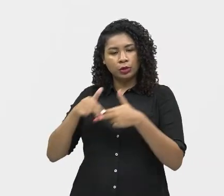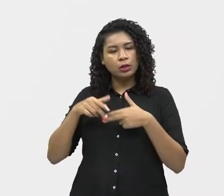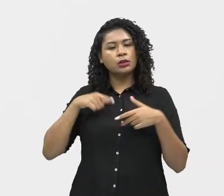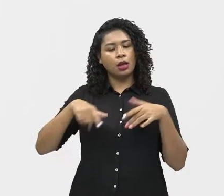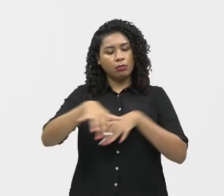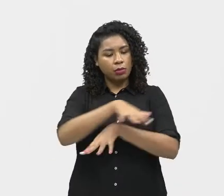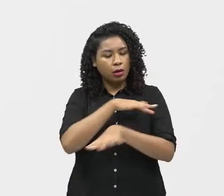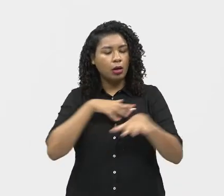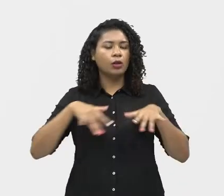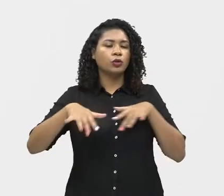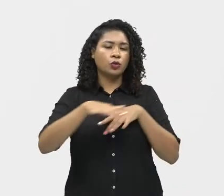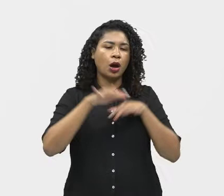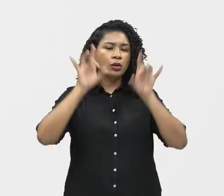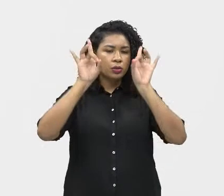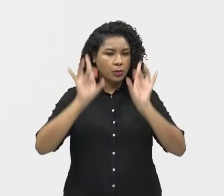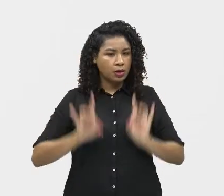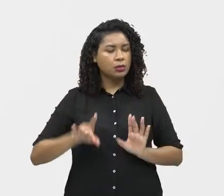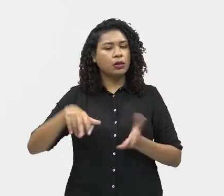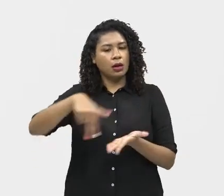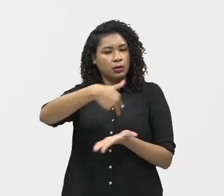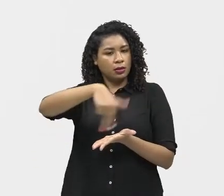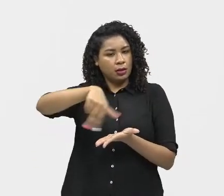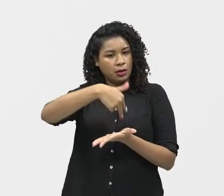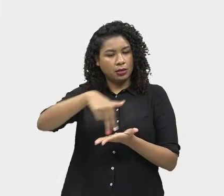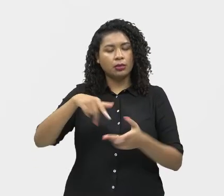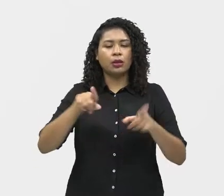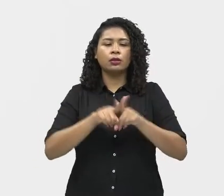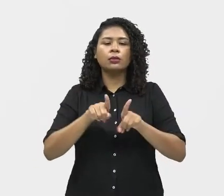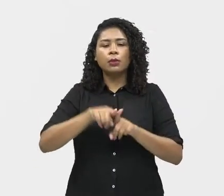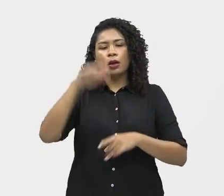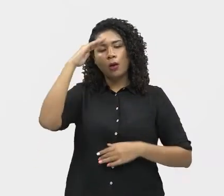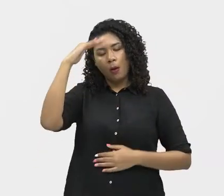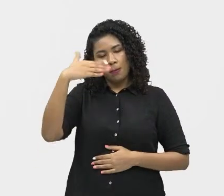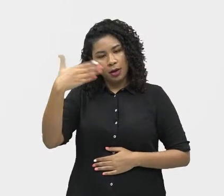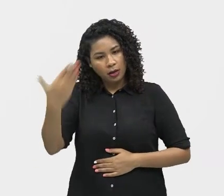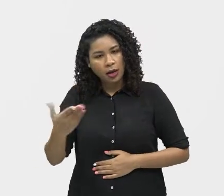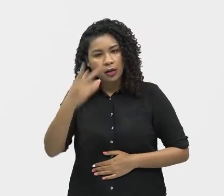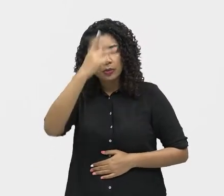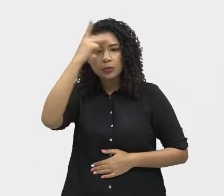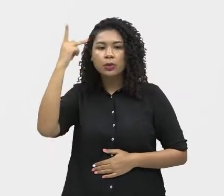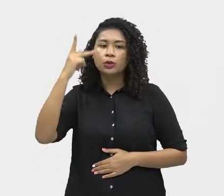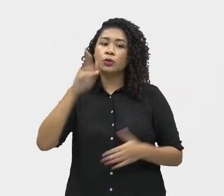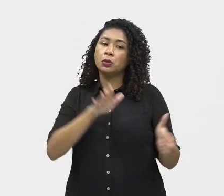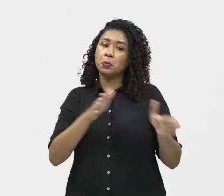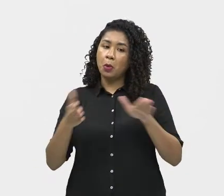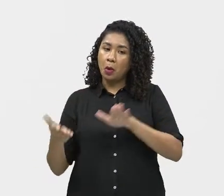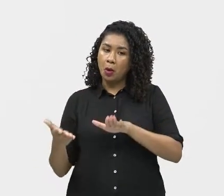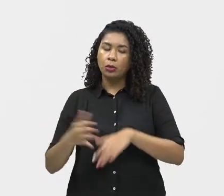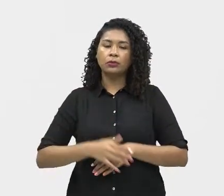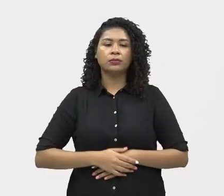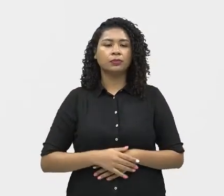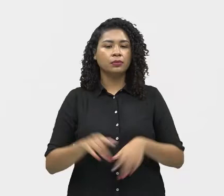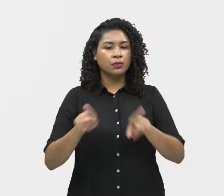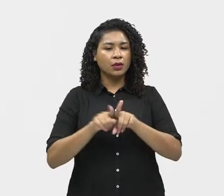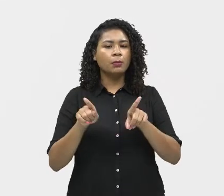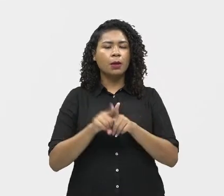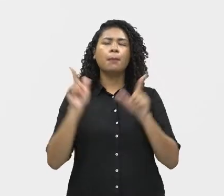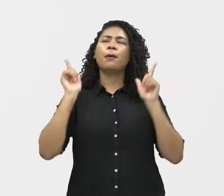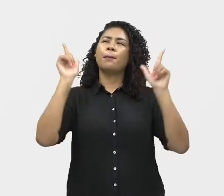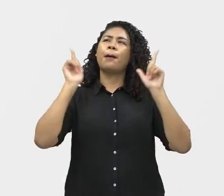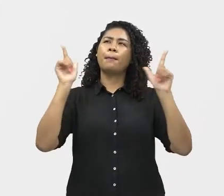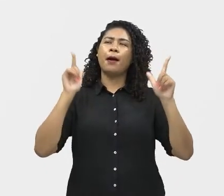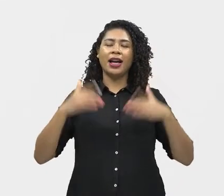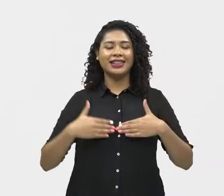Existe também a dança em homenagem aos mortos sagrados e também existe danças para diversão.